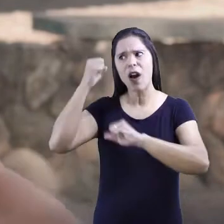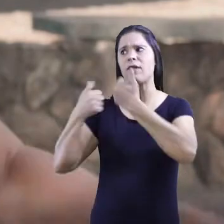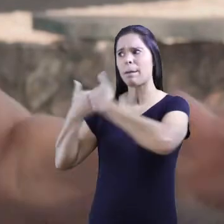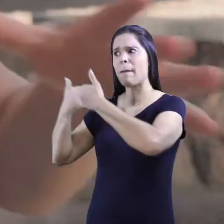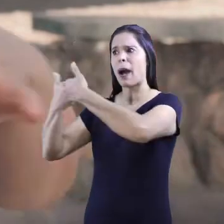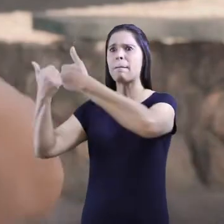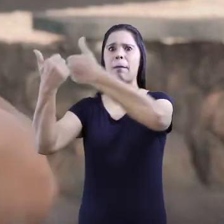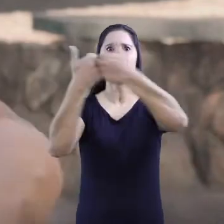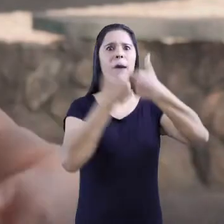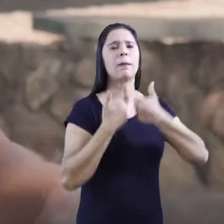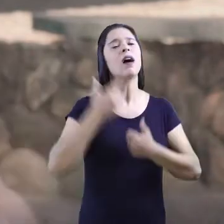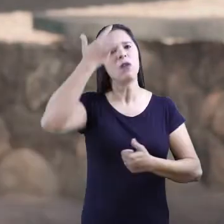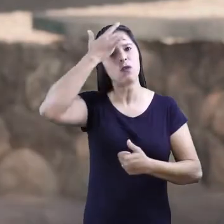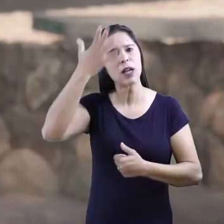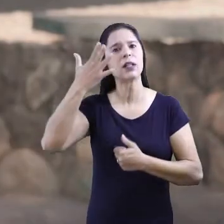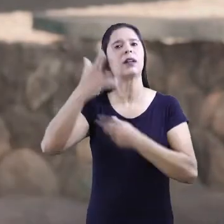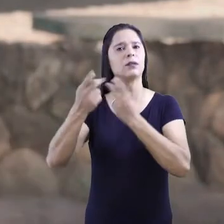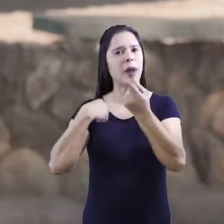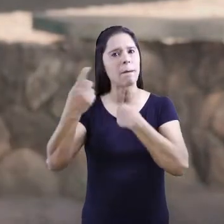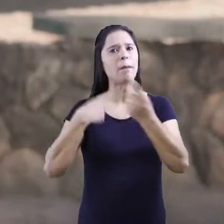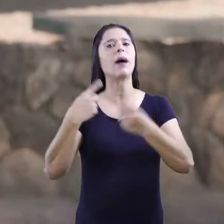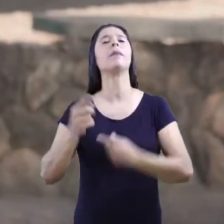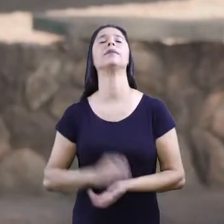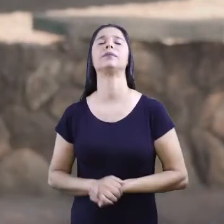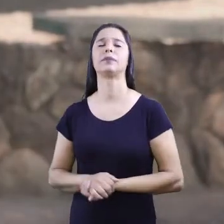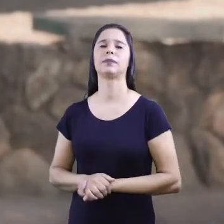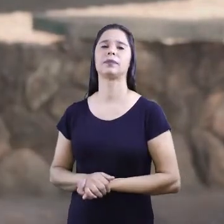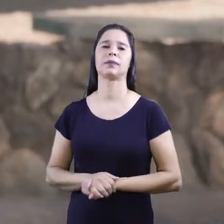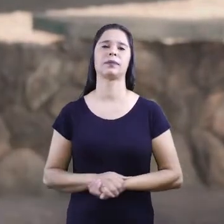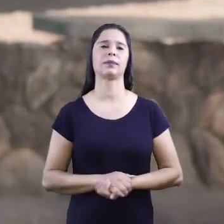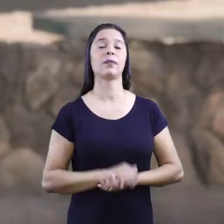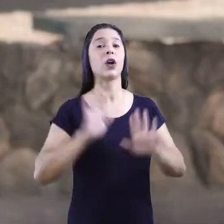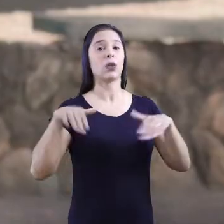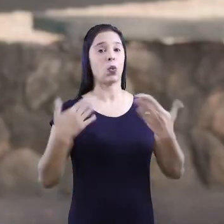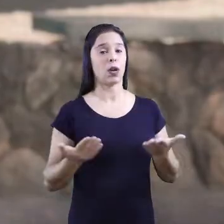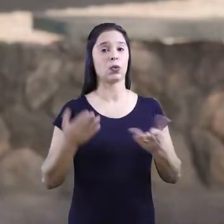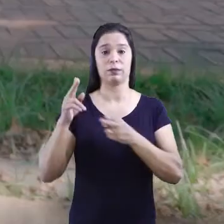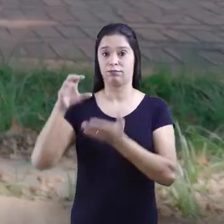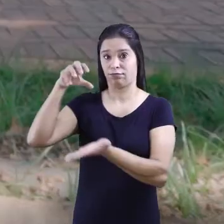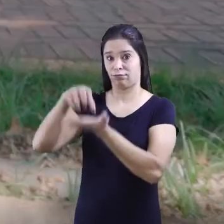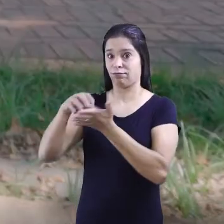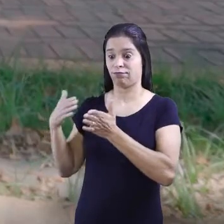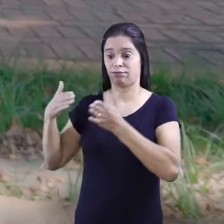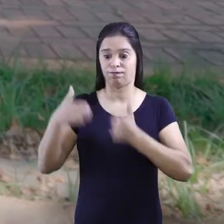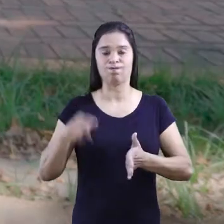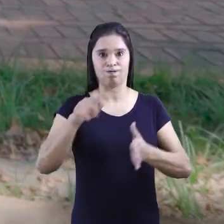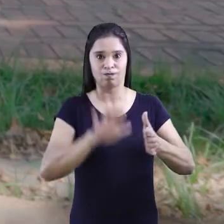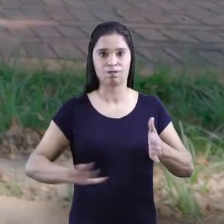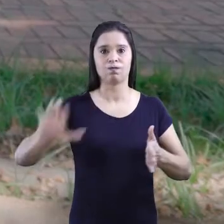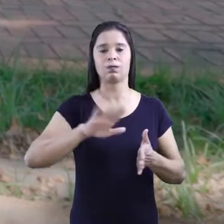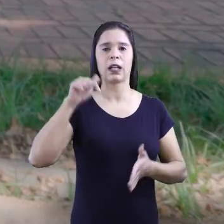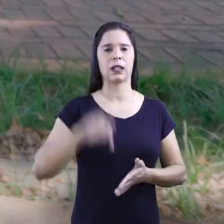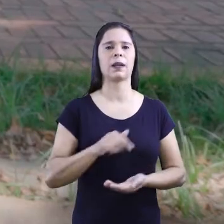que, pela proximidade aqui da estação, facilitava o transporte e o escoamento desses produtos. Então, quando a